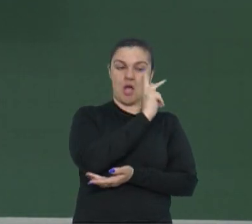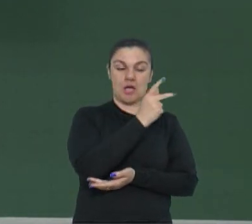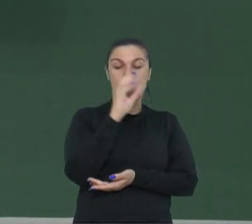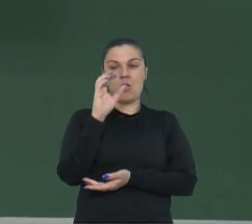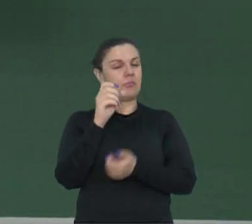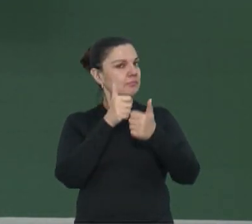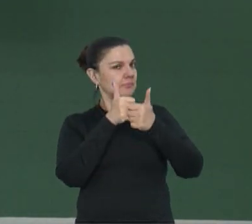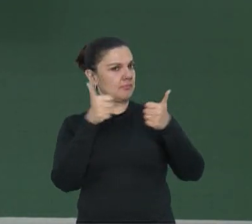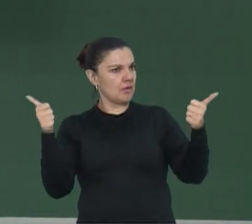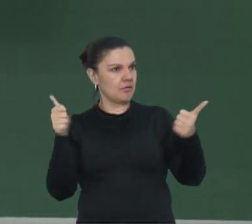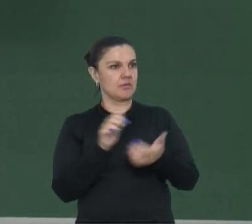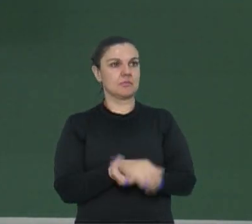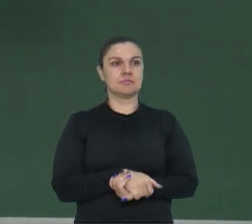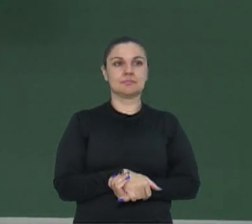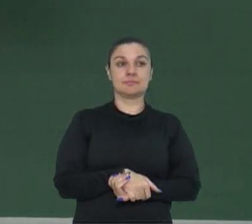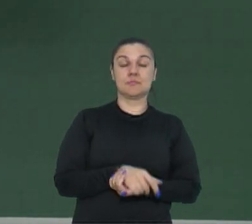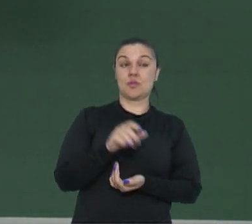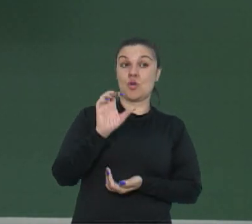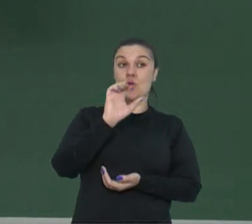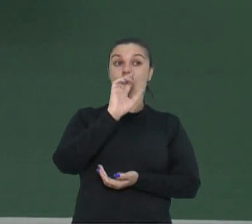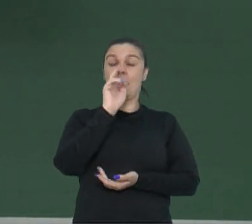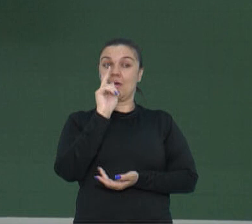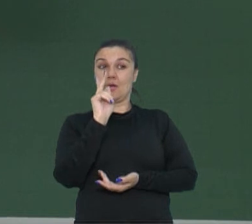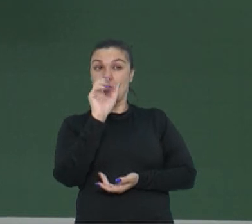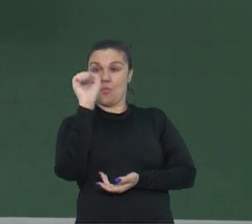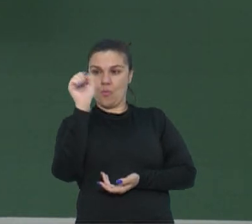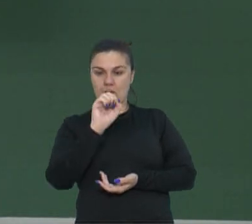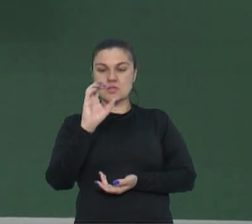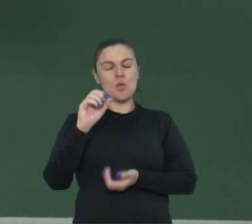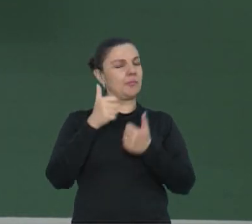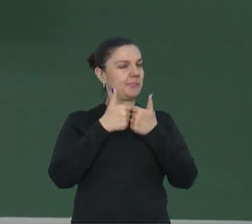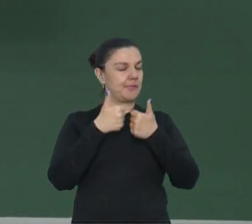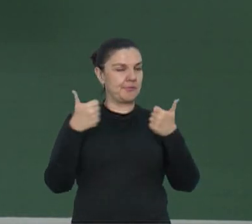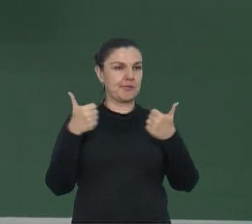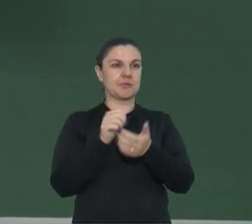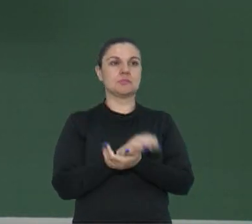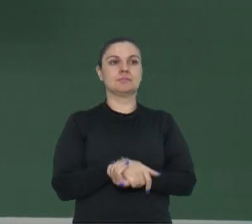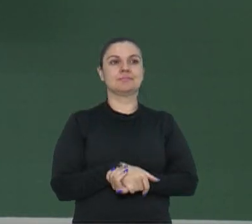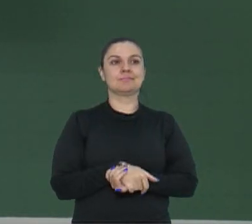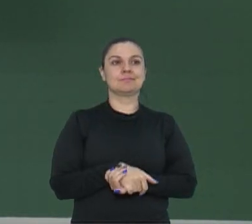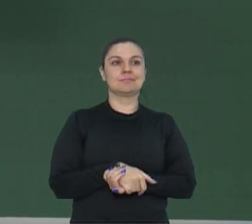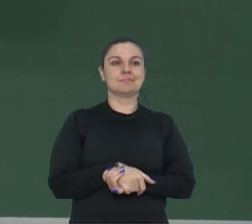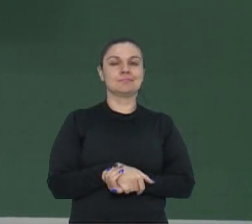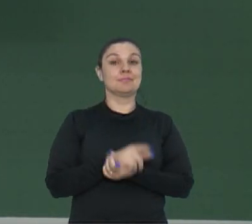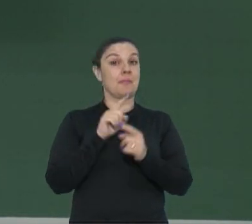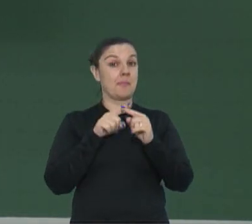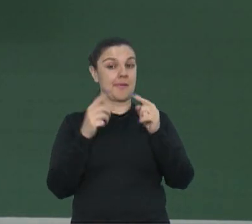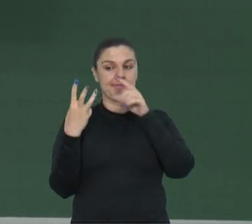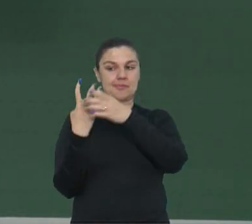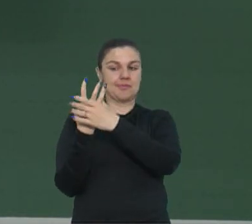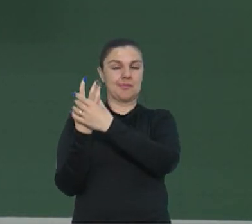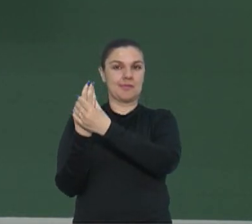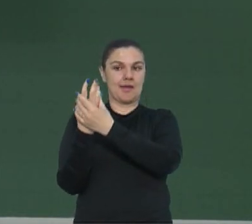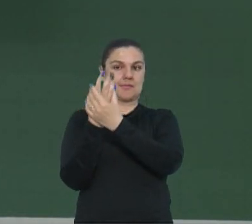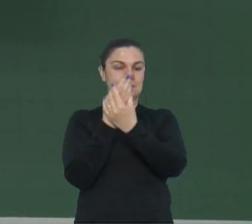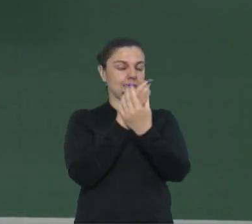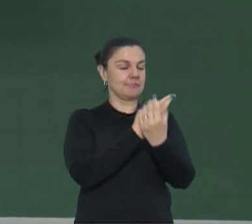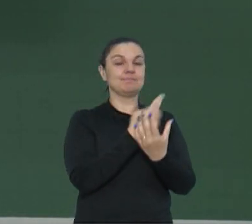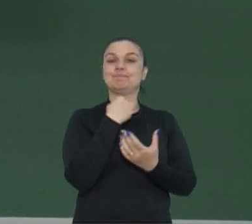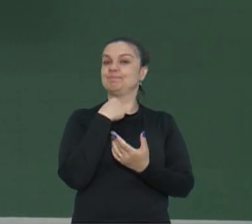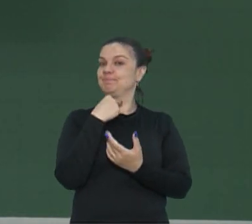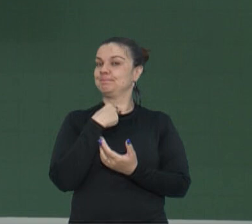O, perfeito, diatômico. Se fosse só o S com o O, perfeito, diatômico. Mas aqui tendo 3